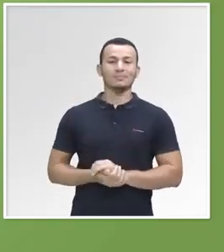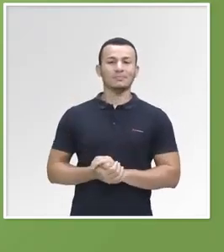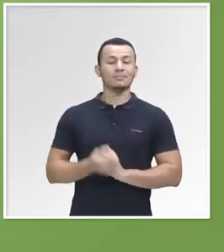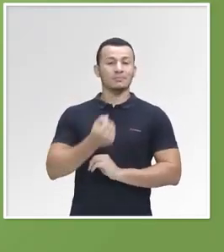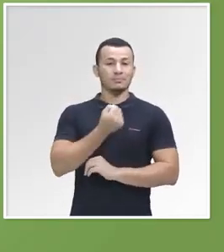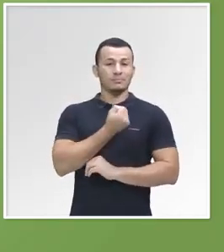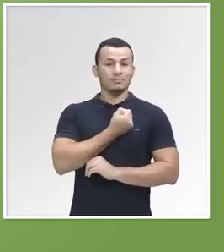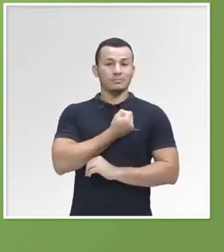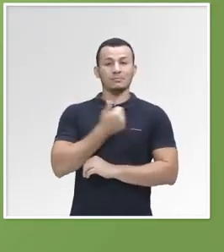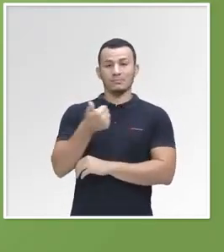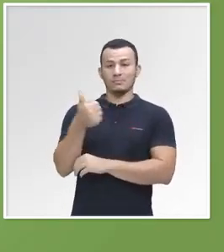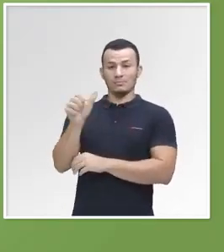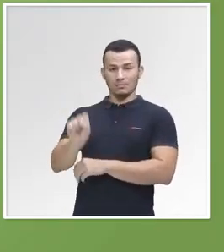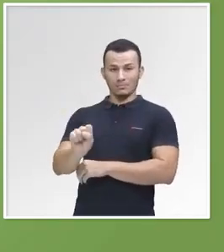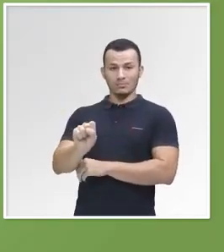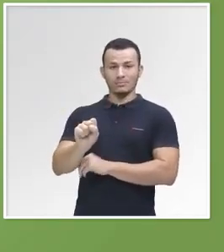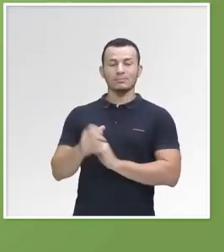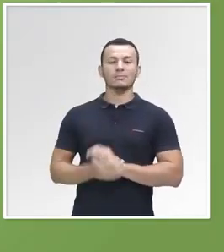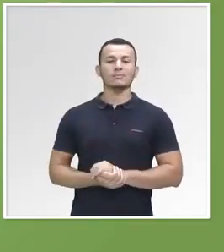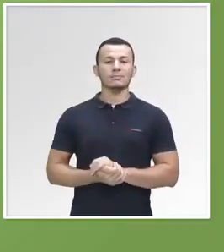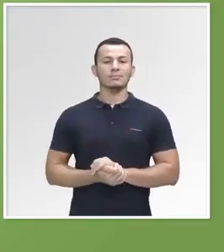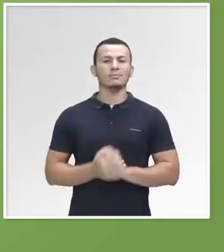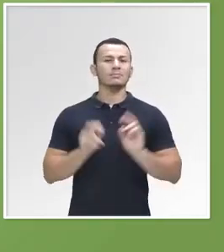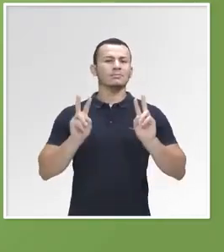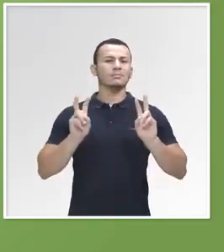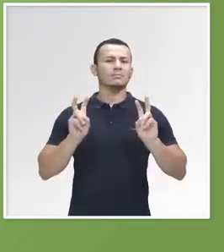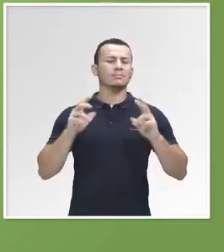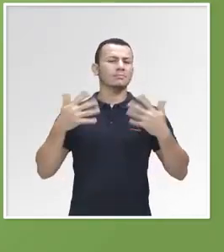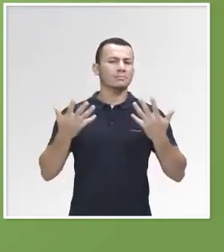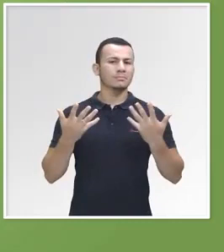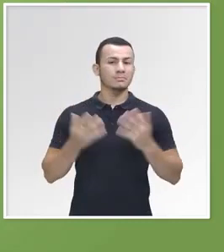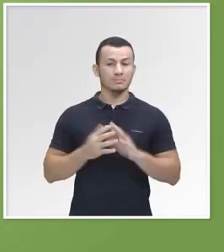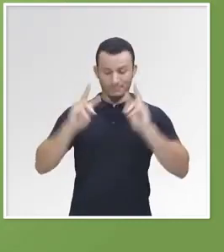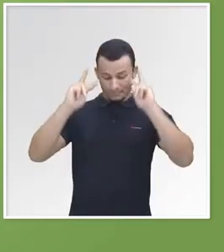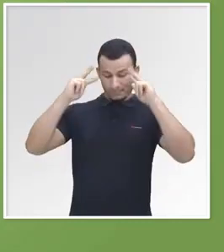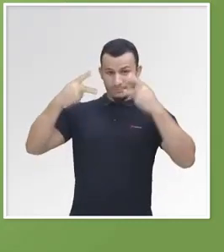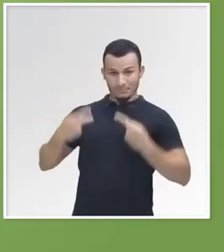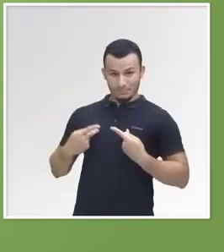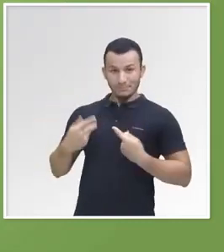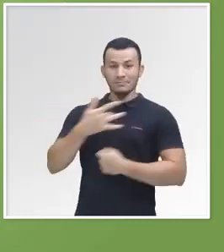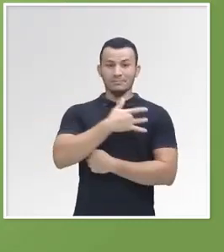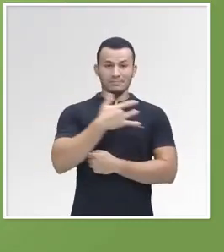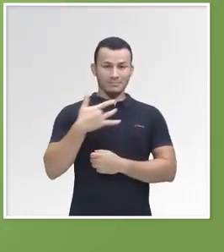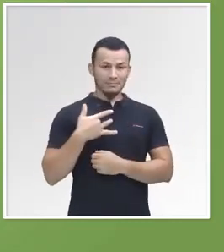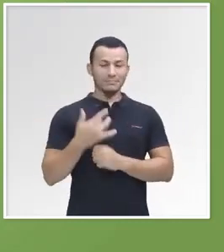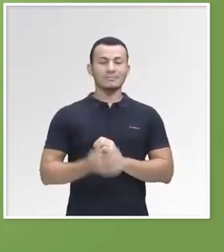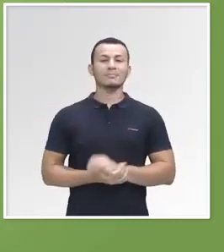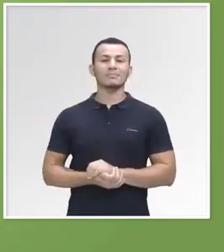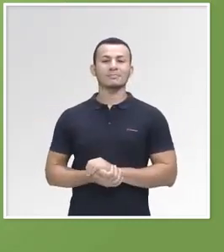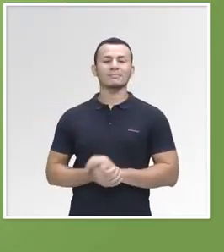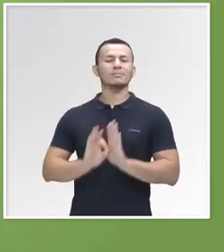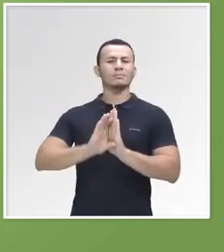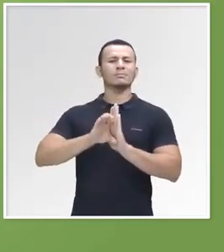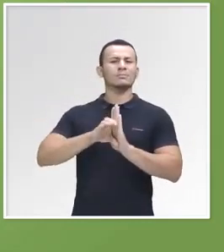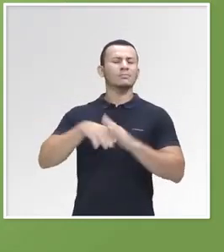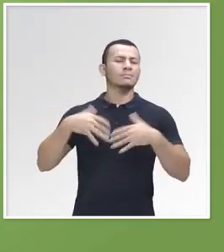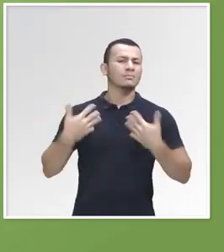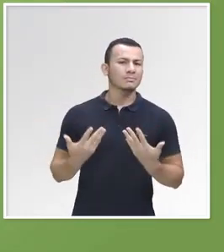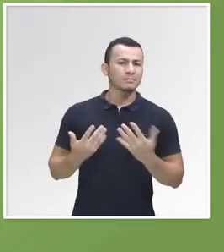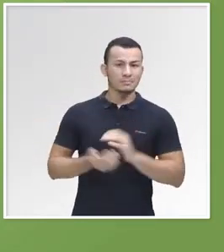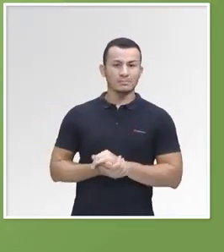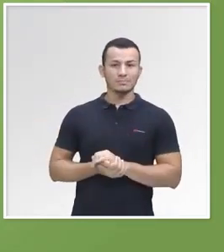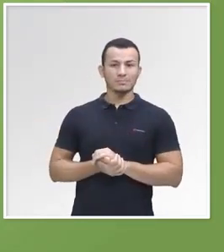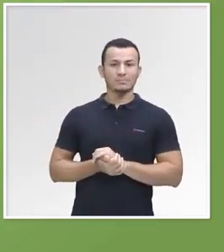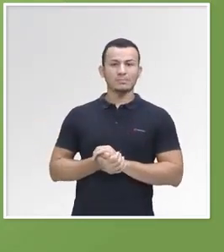Aula 18, eixo ser humano e saúde. Conteúdo: